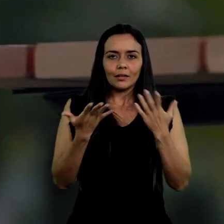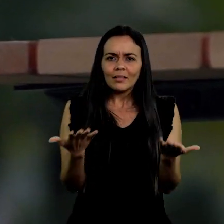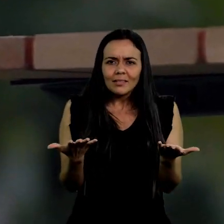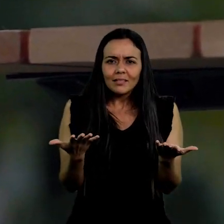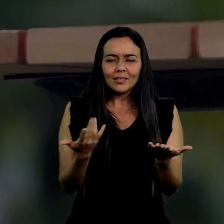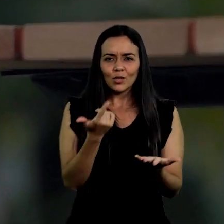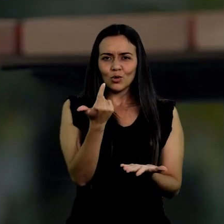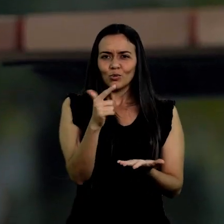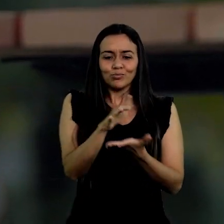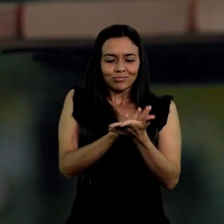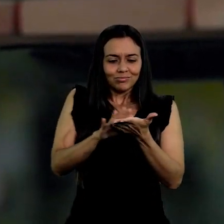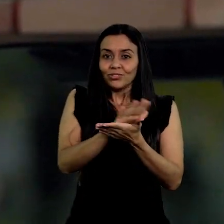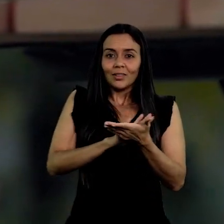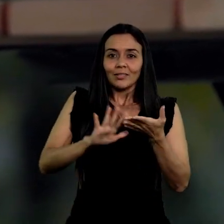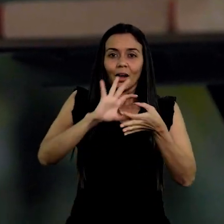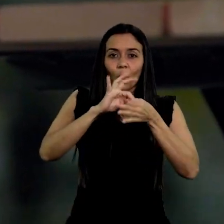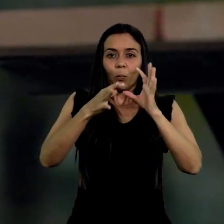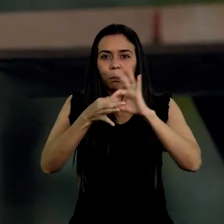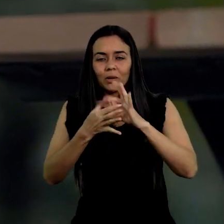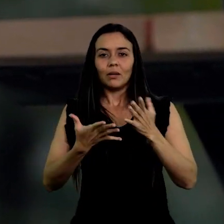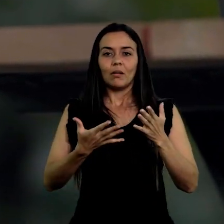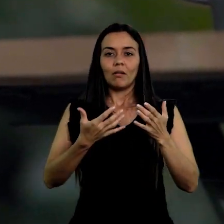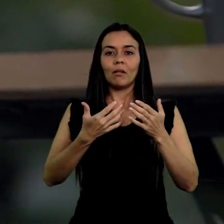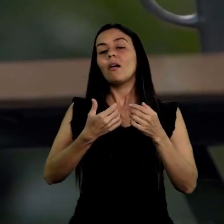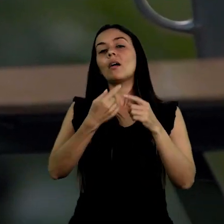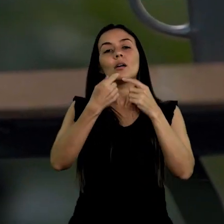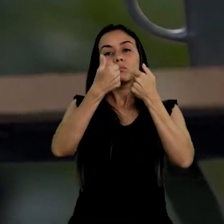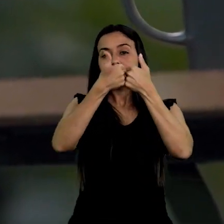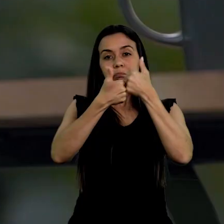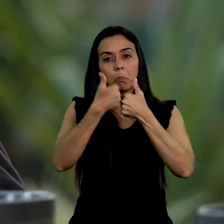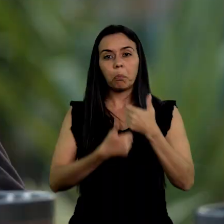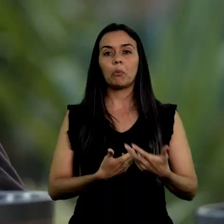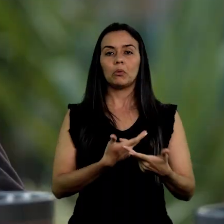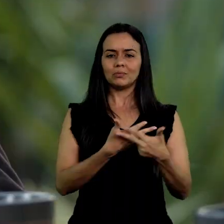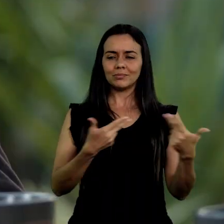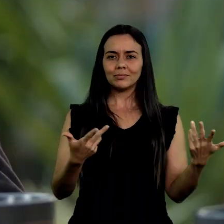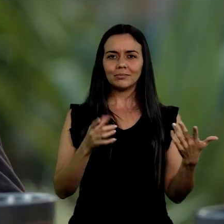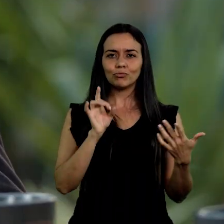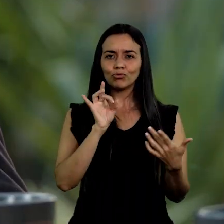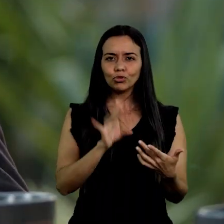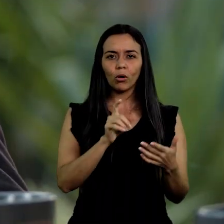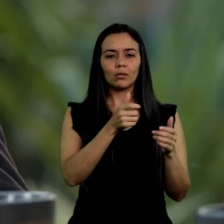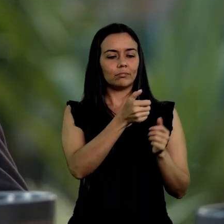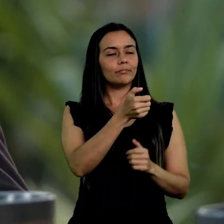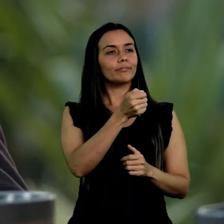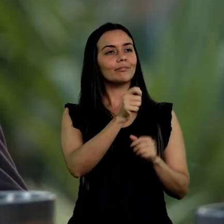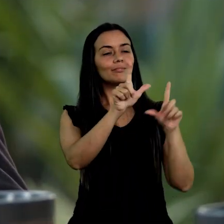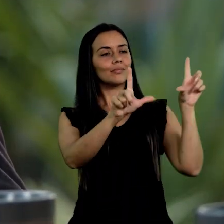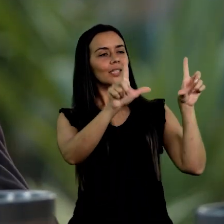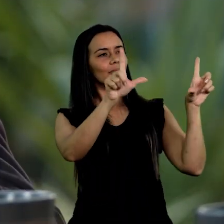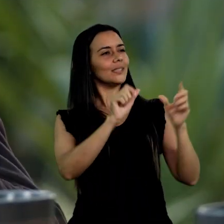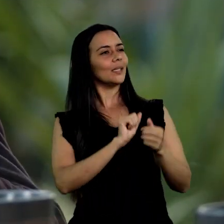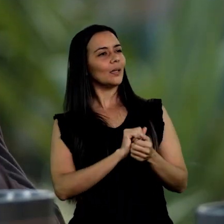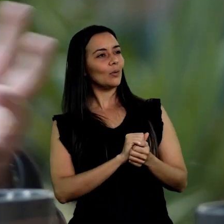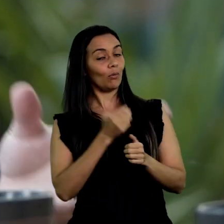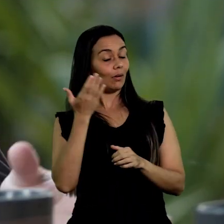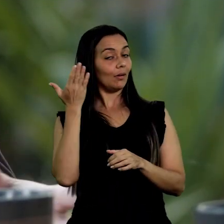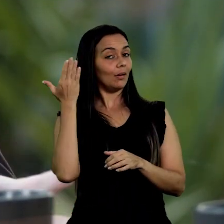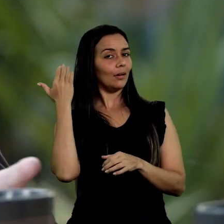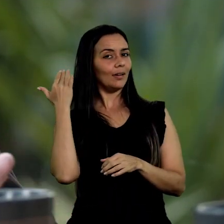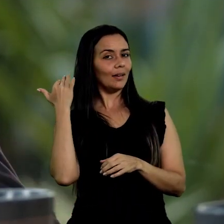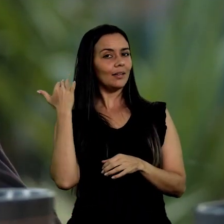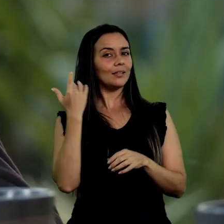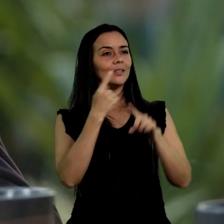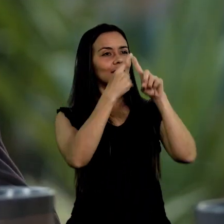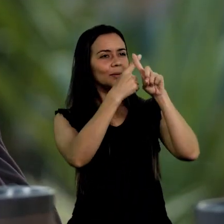tinha esporte, não tinha Olimpíada, né? Você ligava ali, estava passando o Brasil,